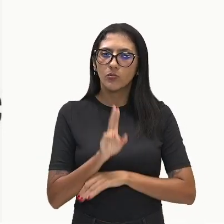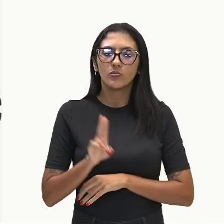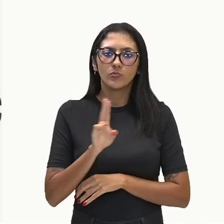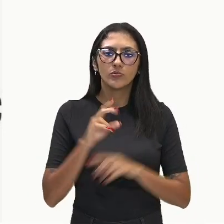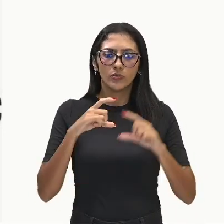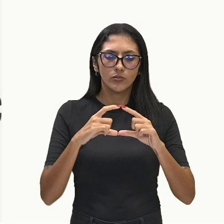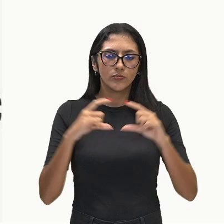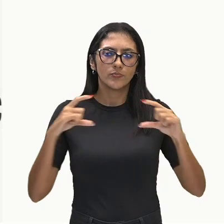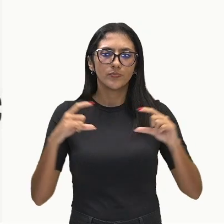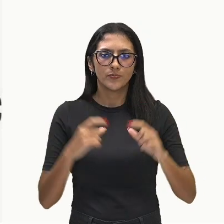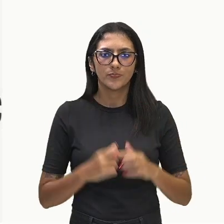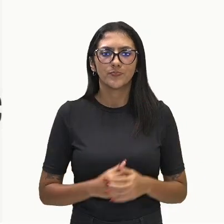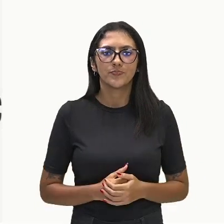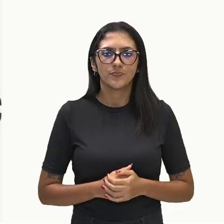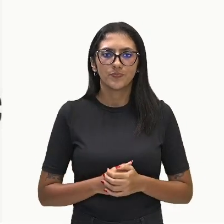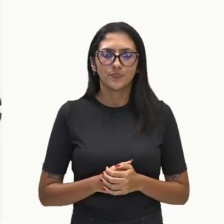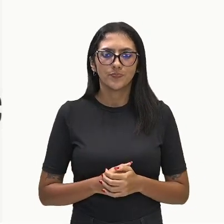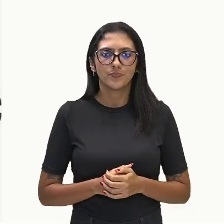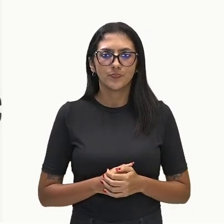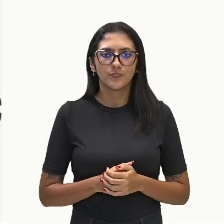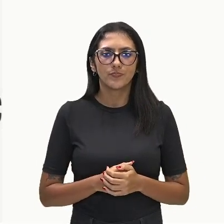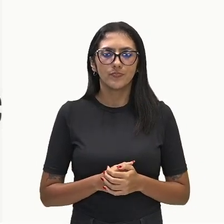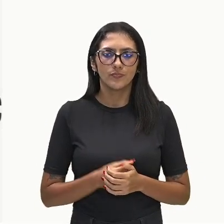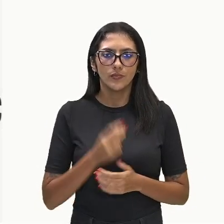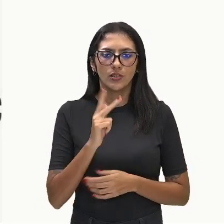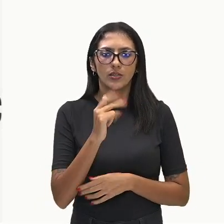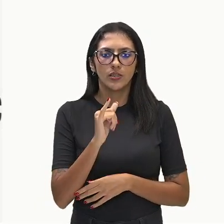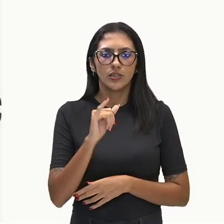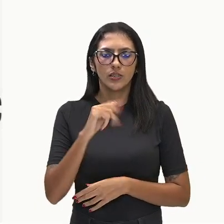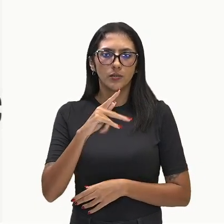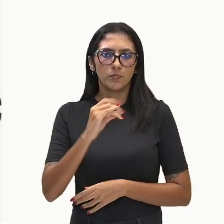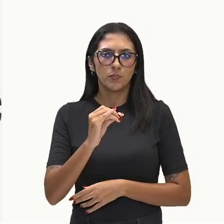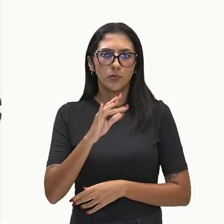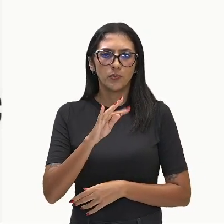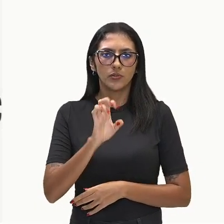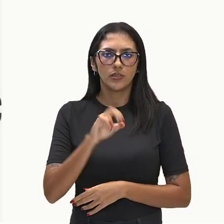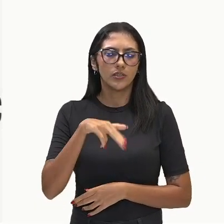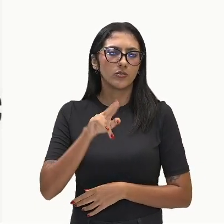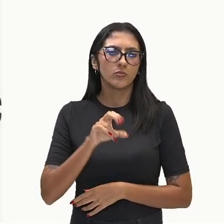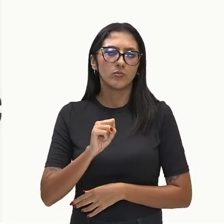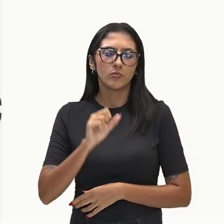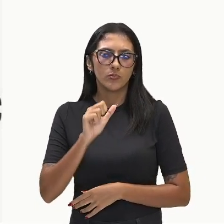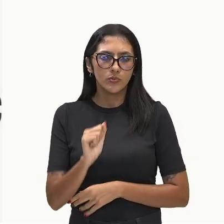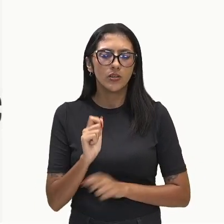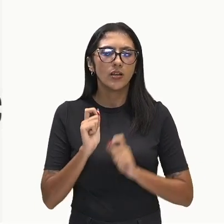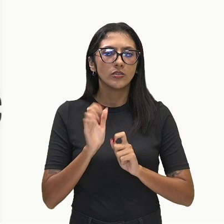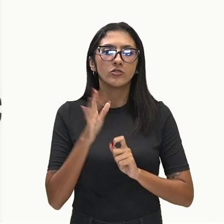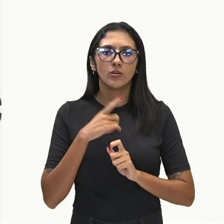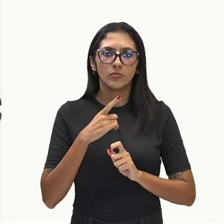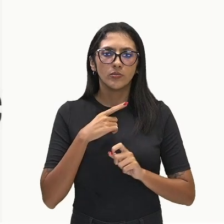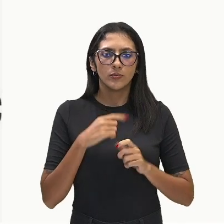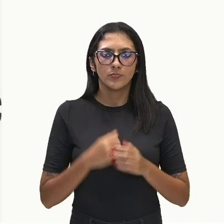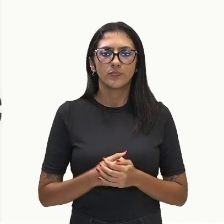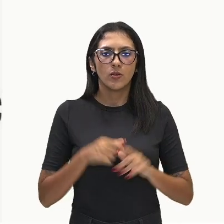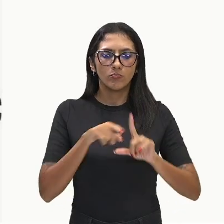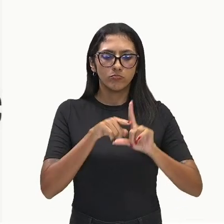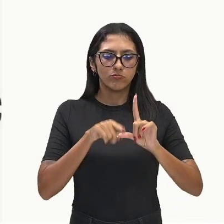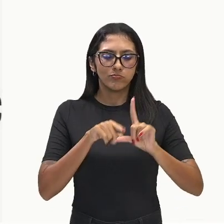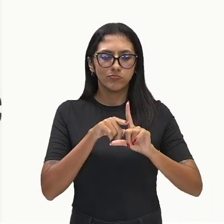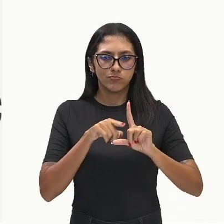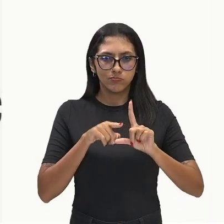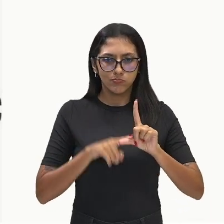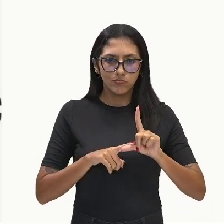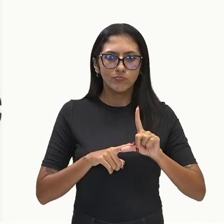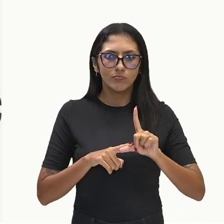vai ser a hipotenusa? É o valor que está oposto ao ângulo de 90 graus. A hipotenusa, nesse caso aqui,